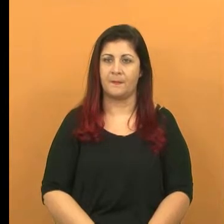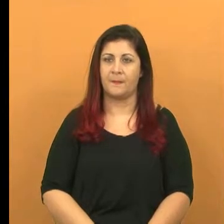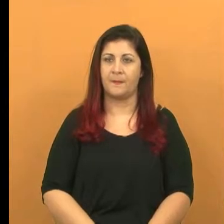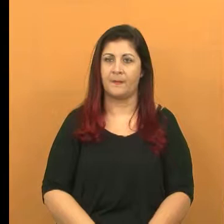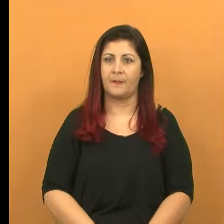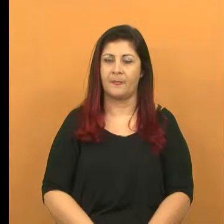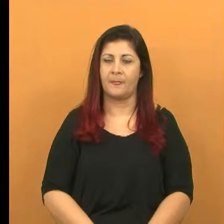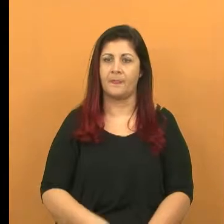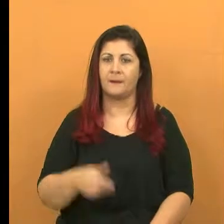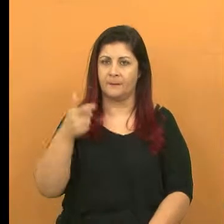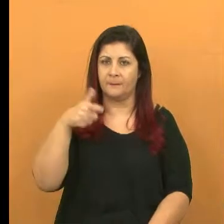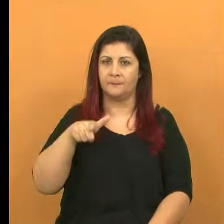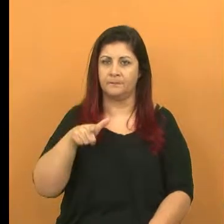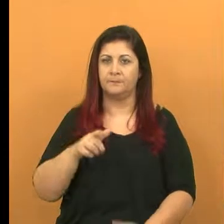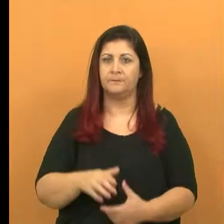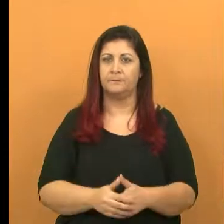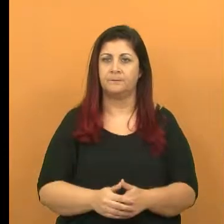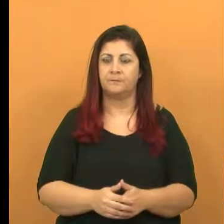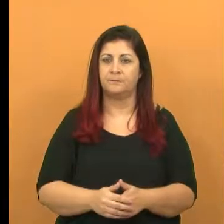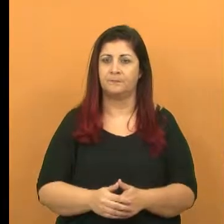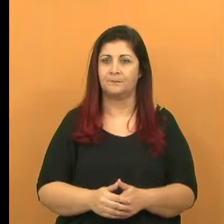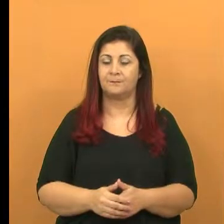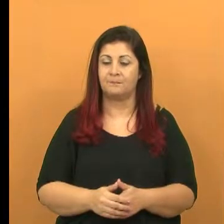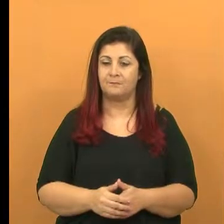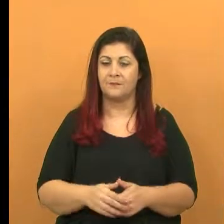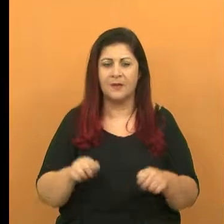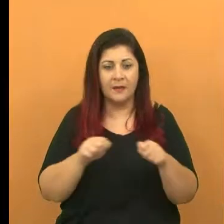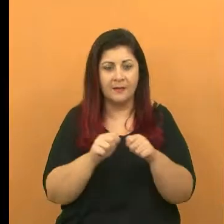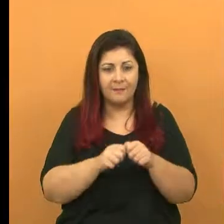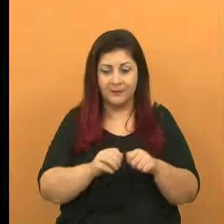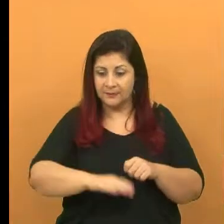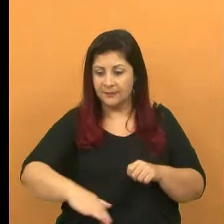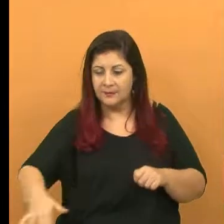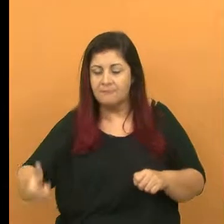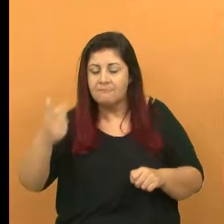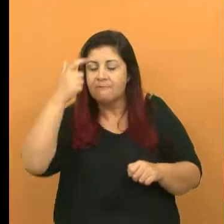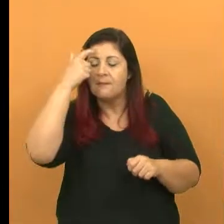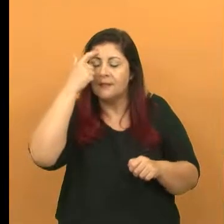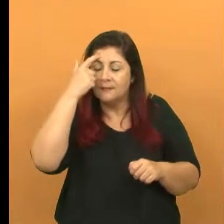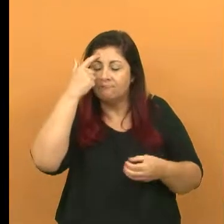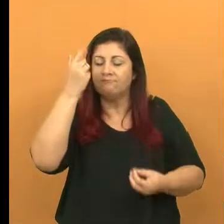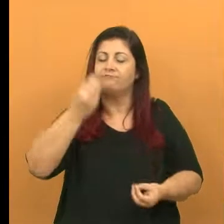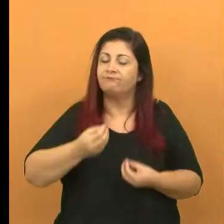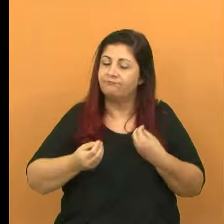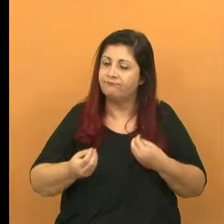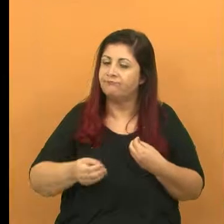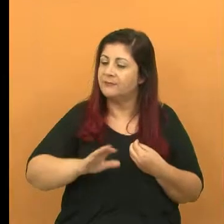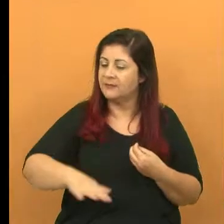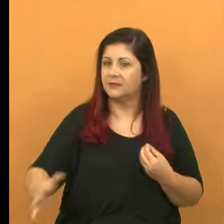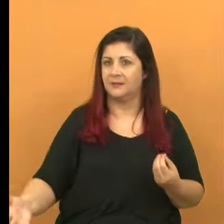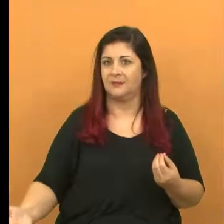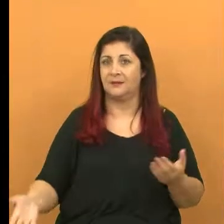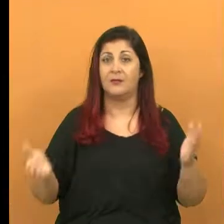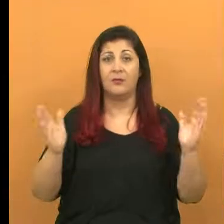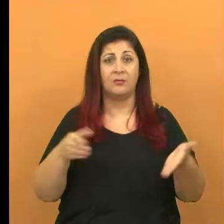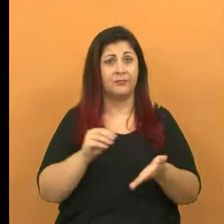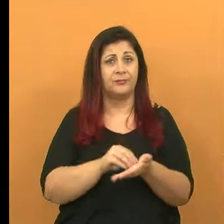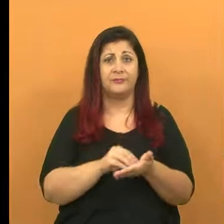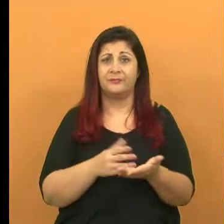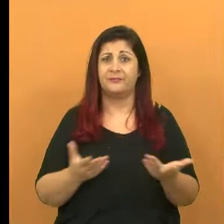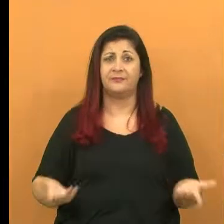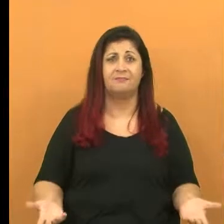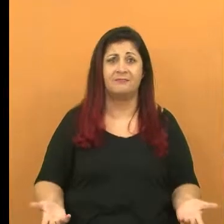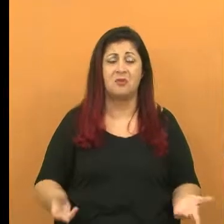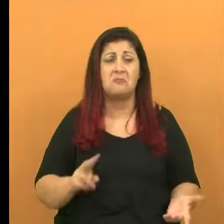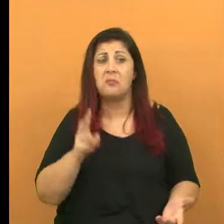Aí, de novo. Deixar a criança pensar e ser criança. Como isso está fazendo falta nos dias de hoje, gente? A